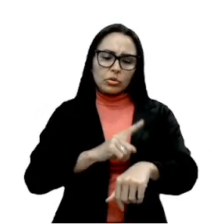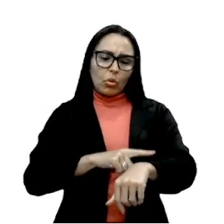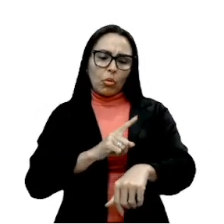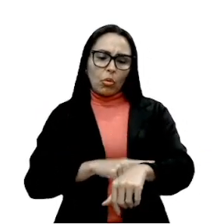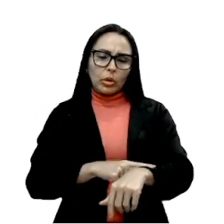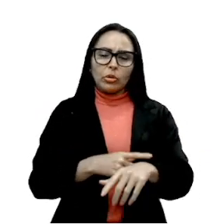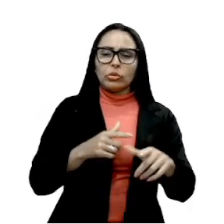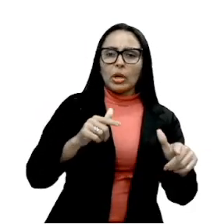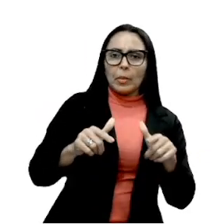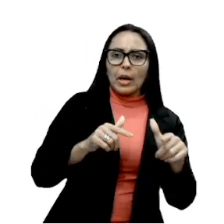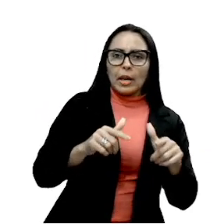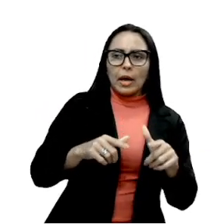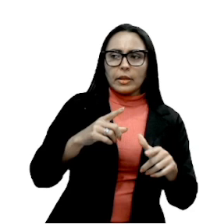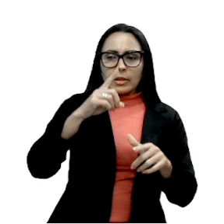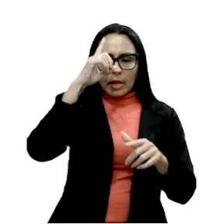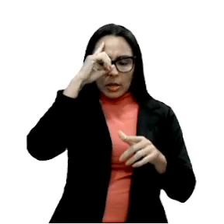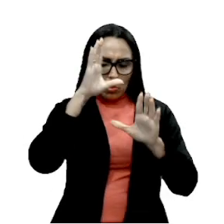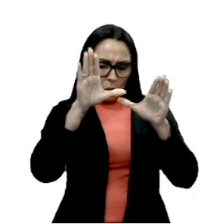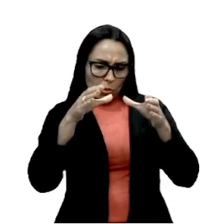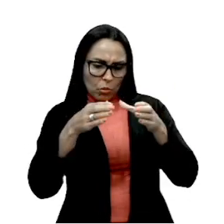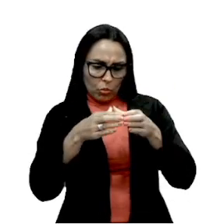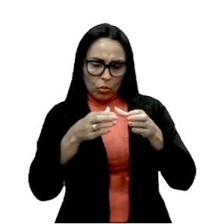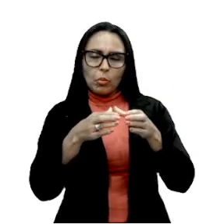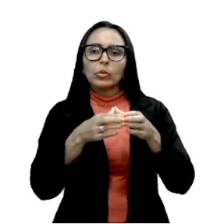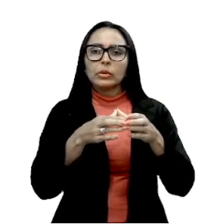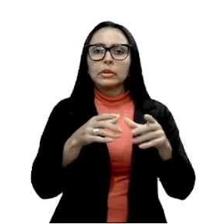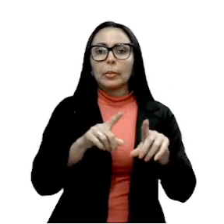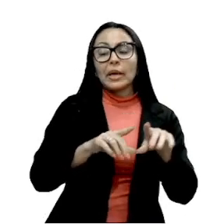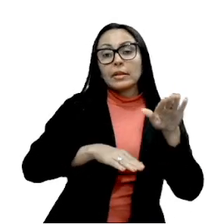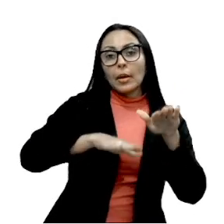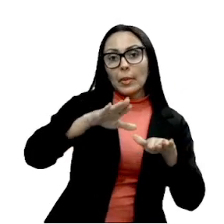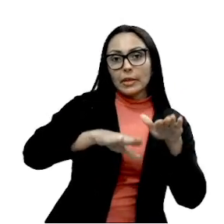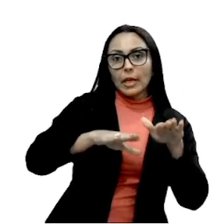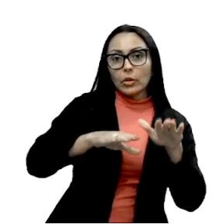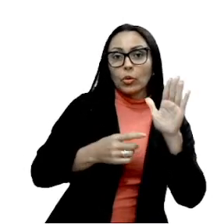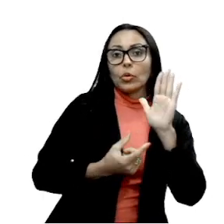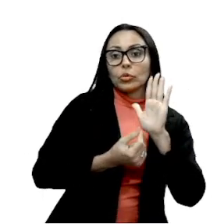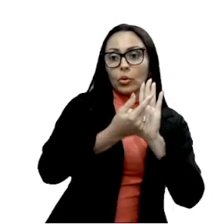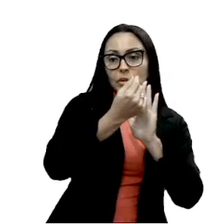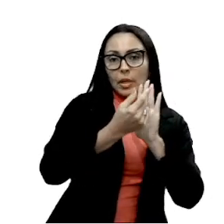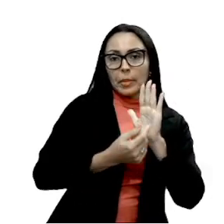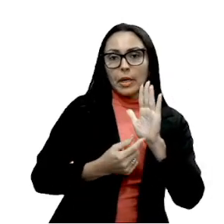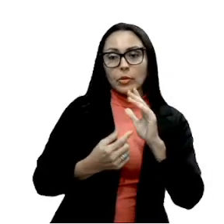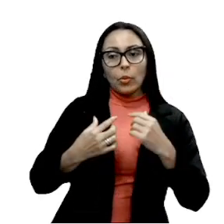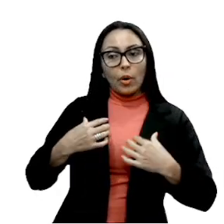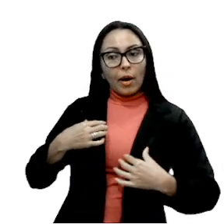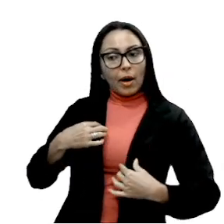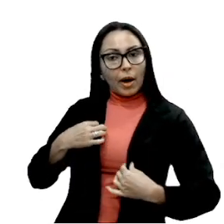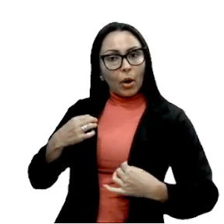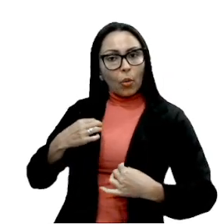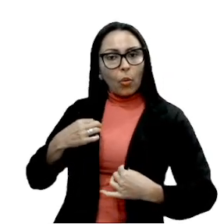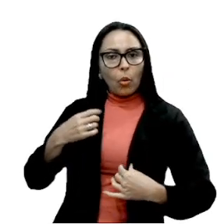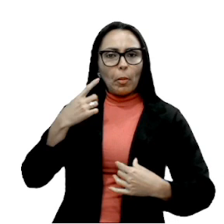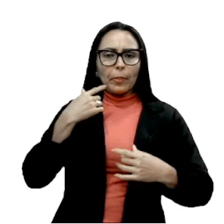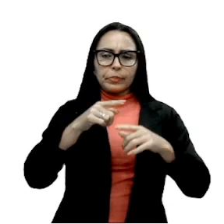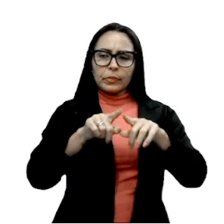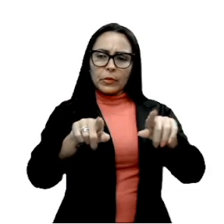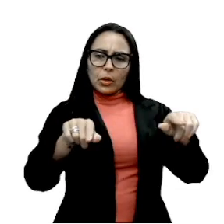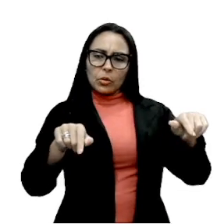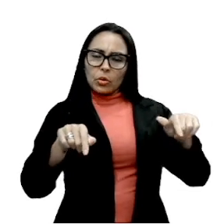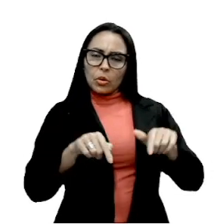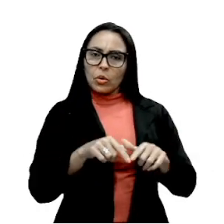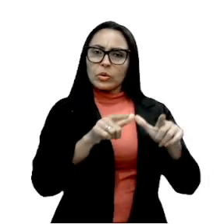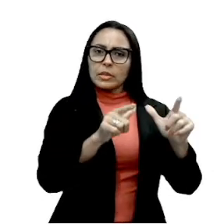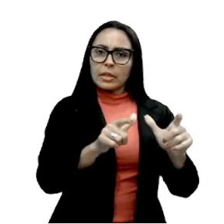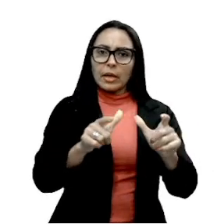qual vai ser a equipe de produção, dependendo do orçamento, claro, o figurino, cenário, a arte, quantos diretores